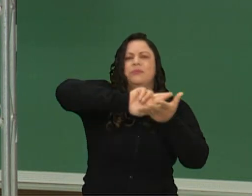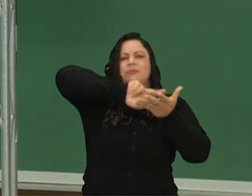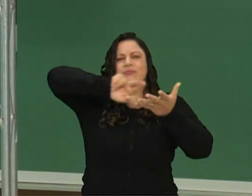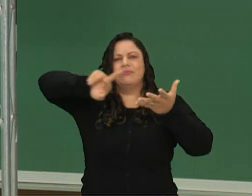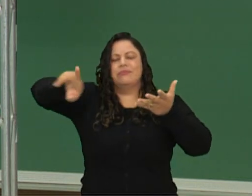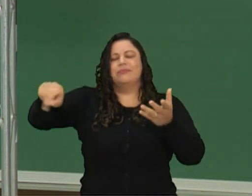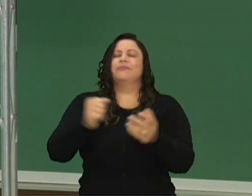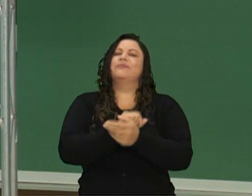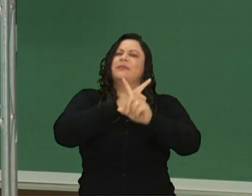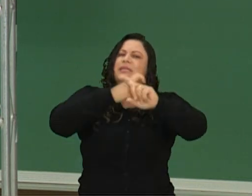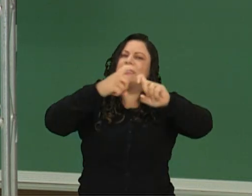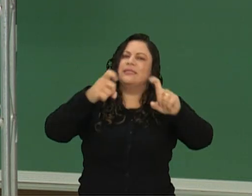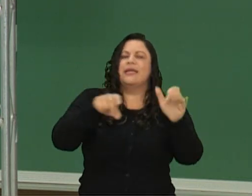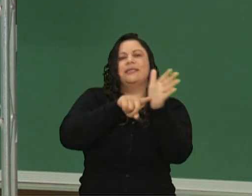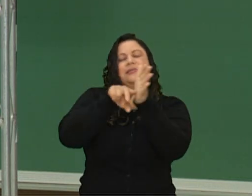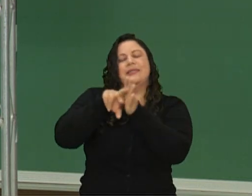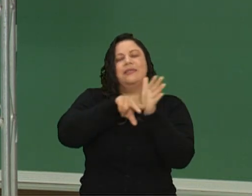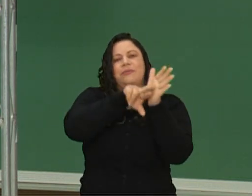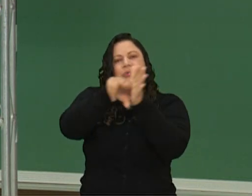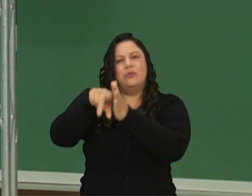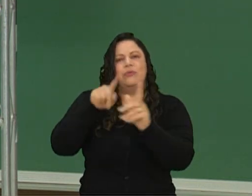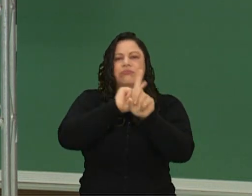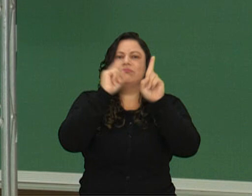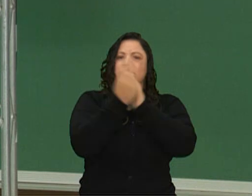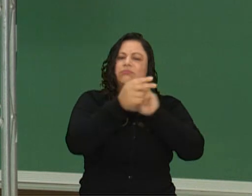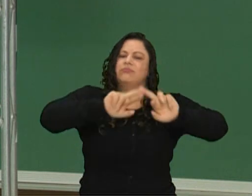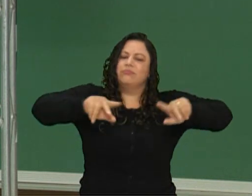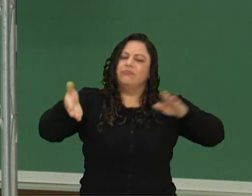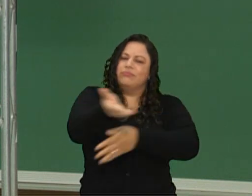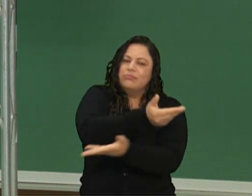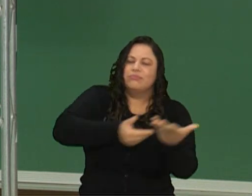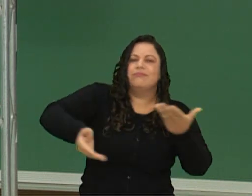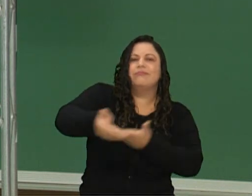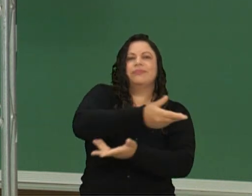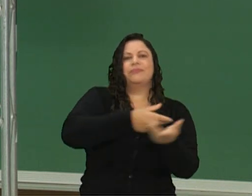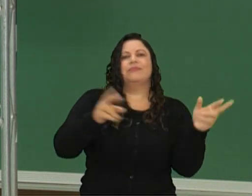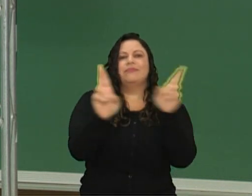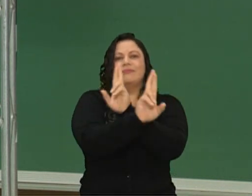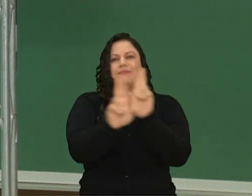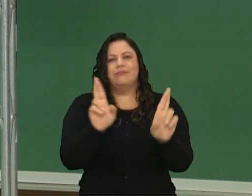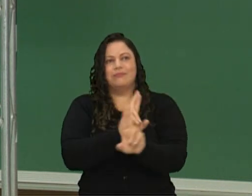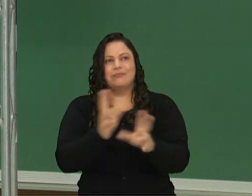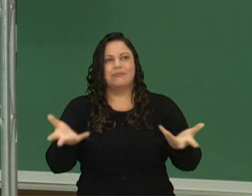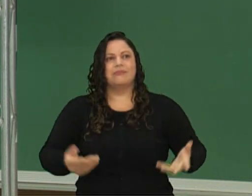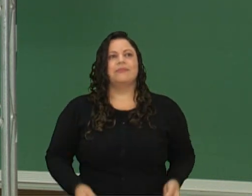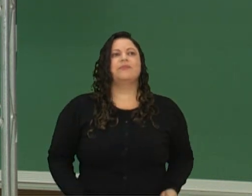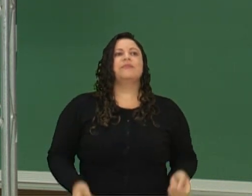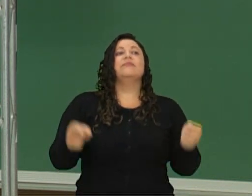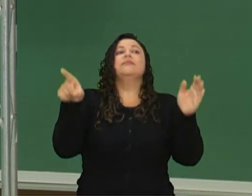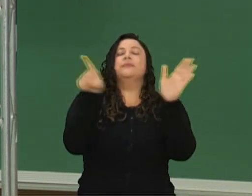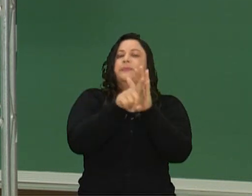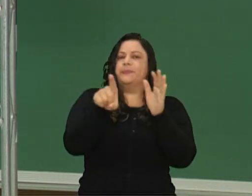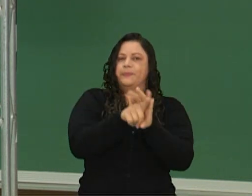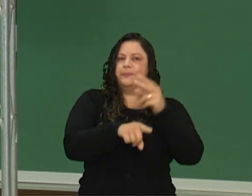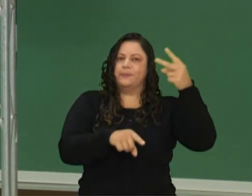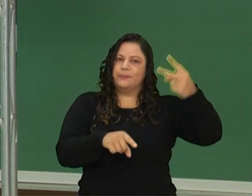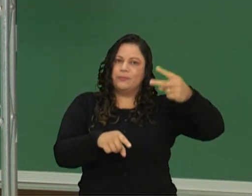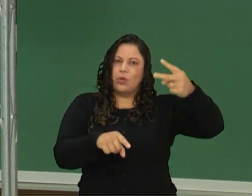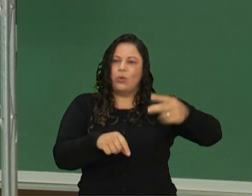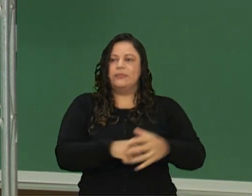bastante interdisciplinares. Bom, vamos para o segundo quiz da nossa aula de hoje. A ave símbolo do Paraná,